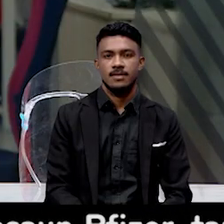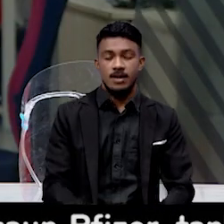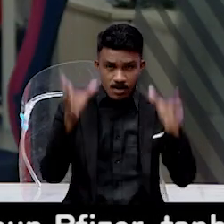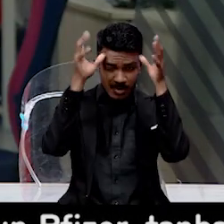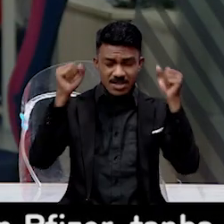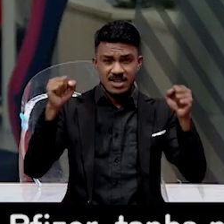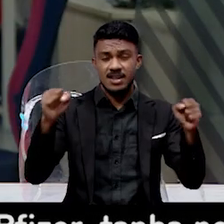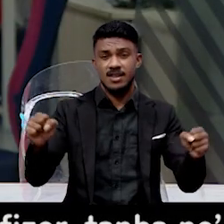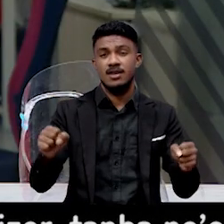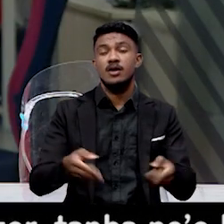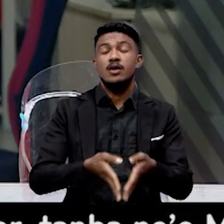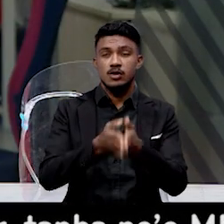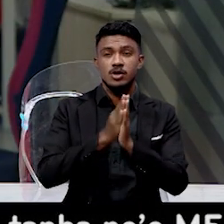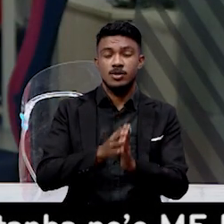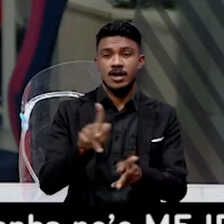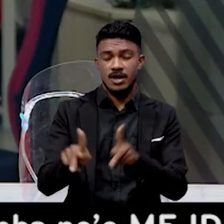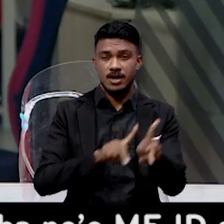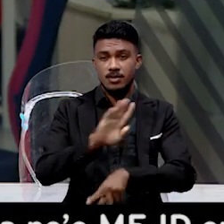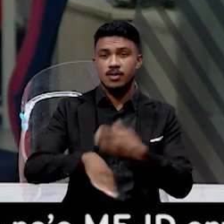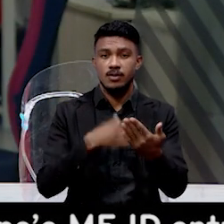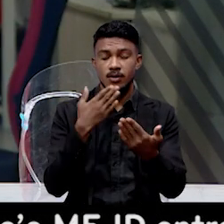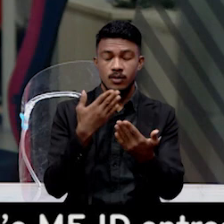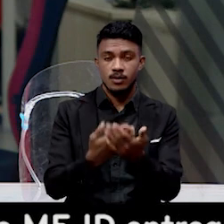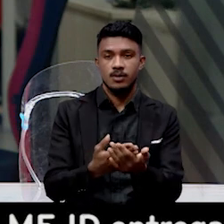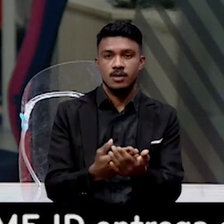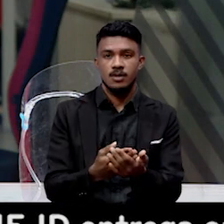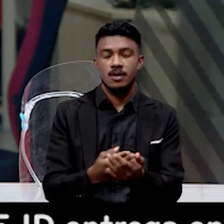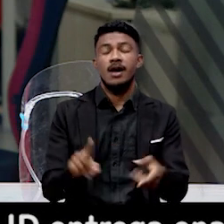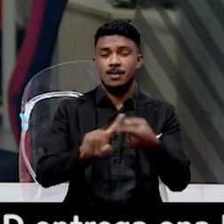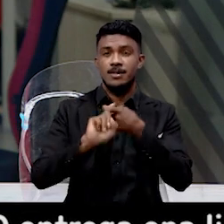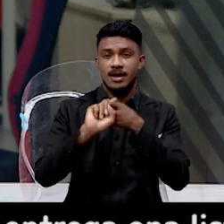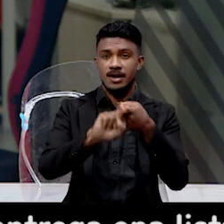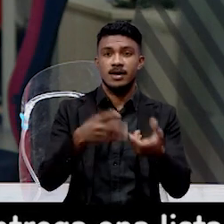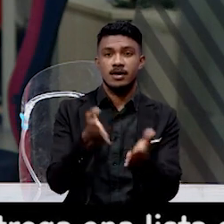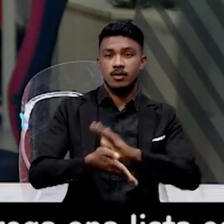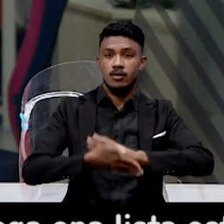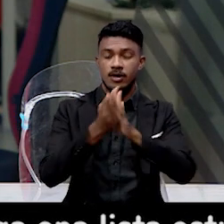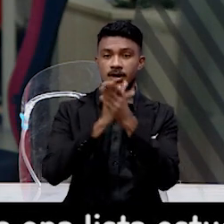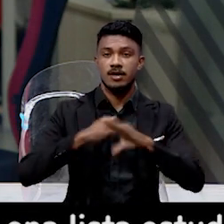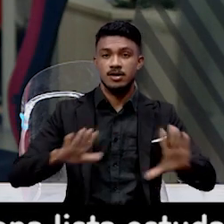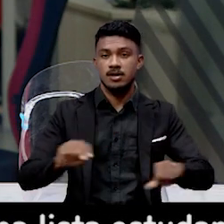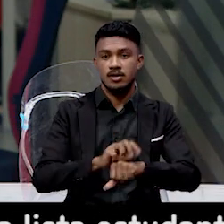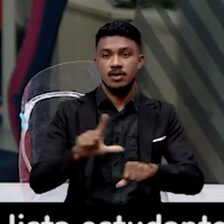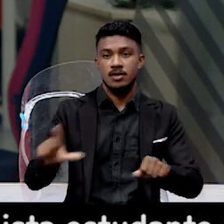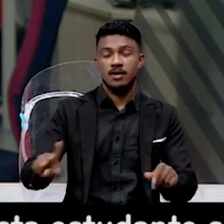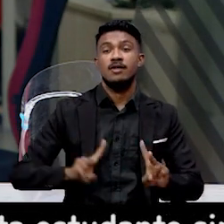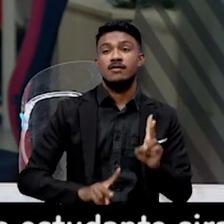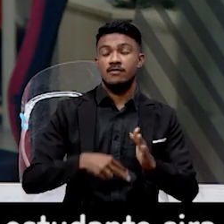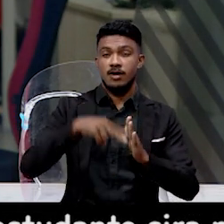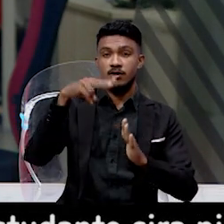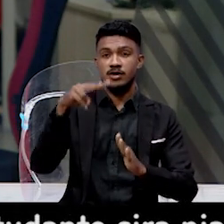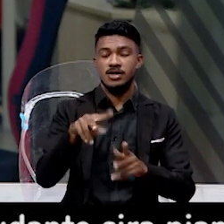Presidente da República apela para combatentes não sobreviventes sira, a mete unidade nacional, onde valoriza a heroicira